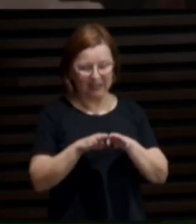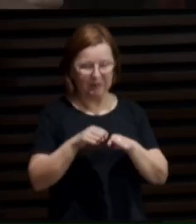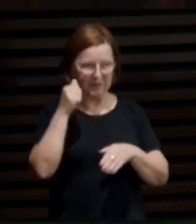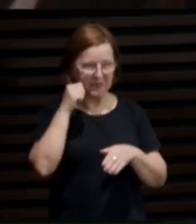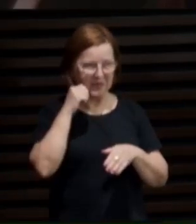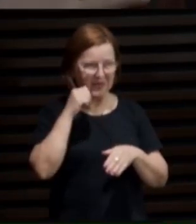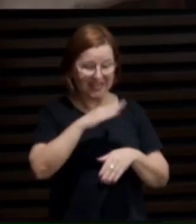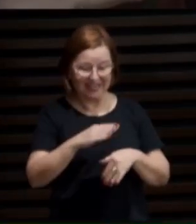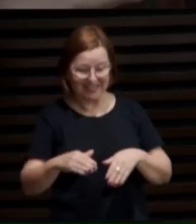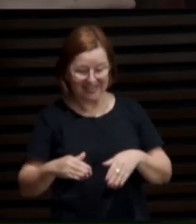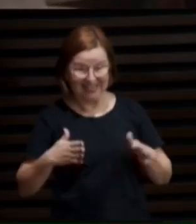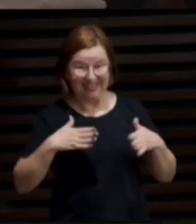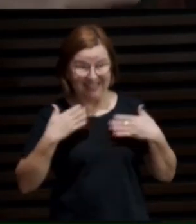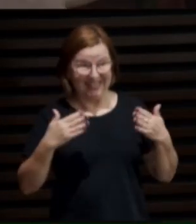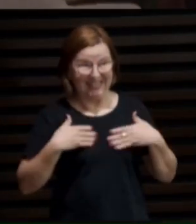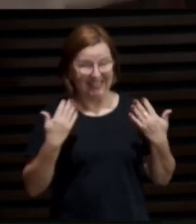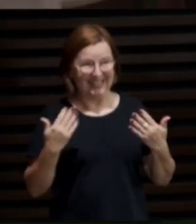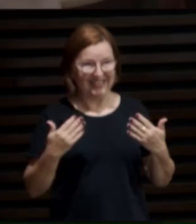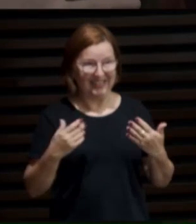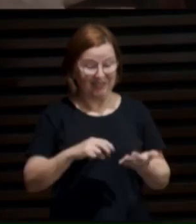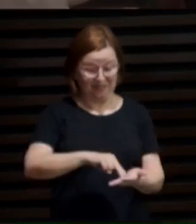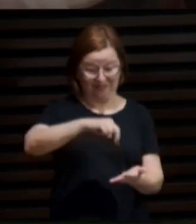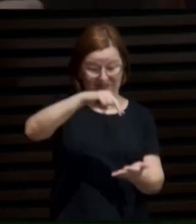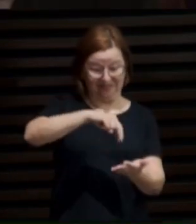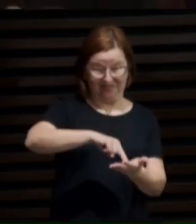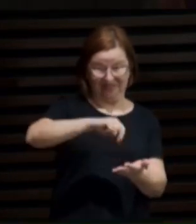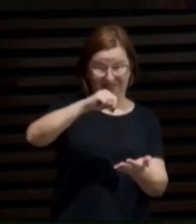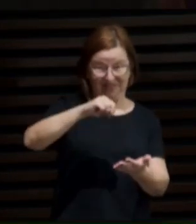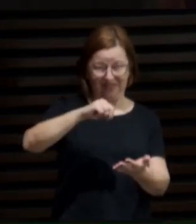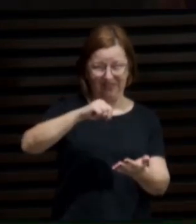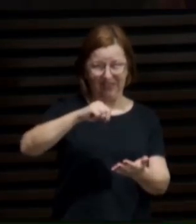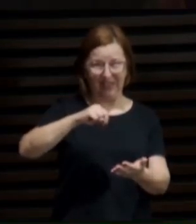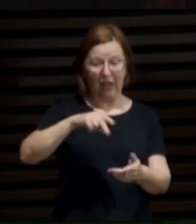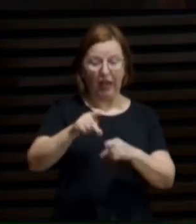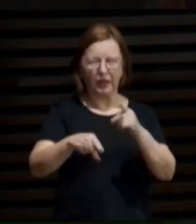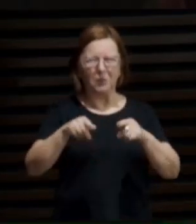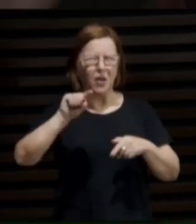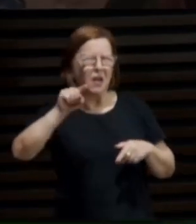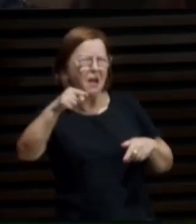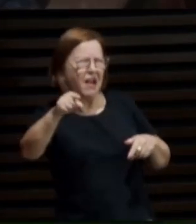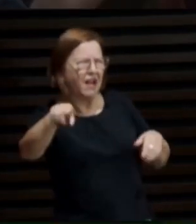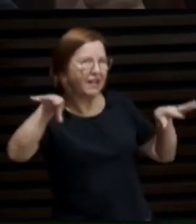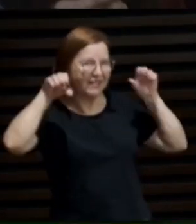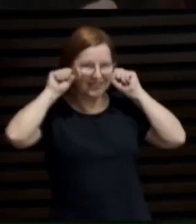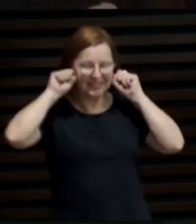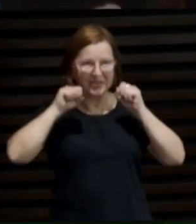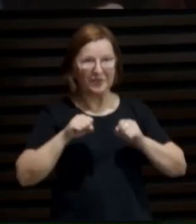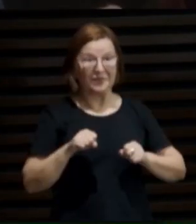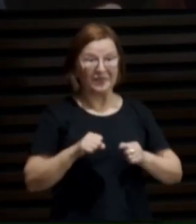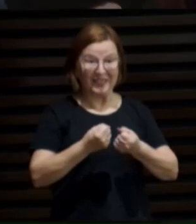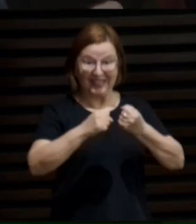meninos se alegraram, de modo que o júbilo de Jerusalém se ouviu até longe. Olha só, grandes